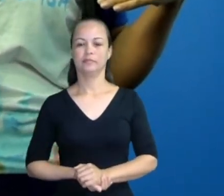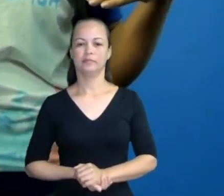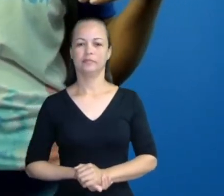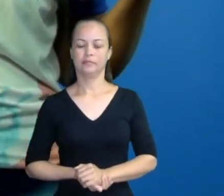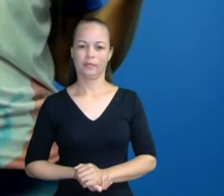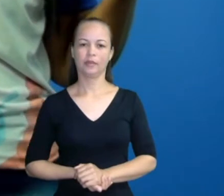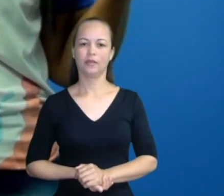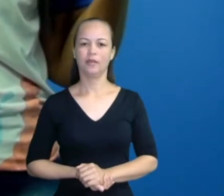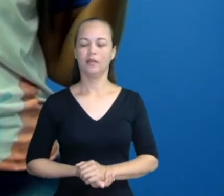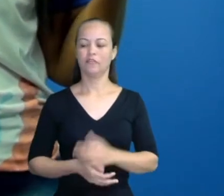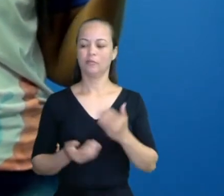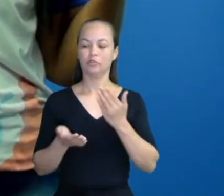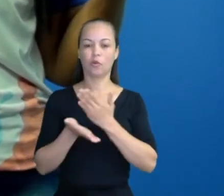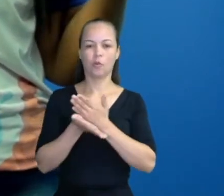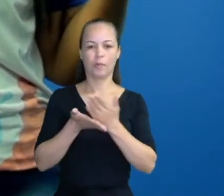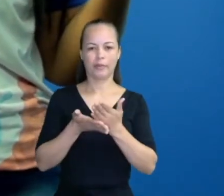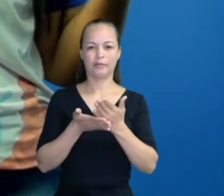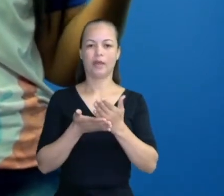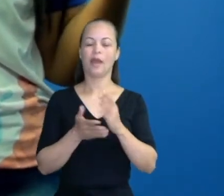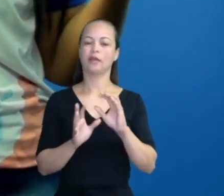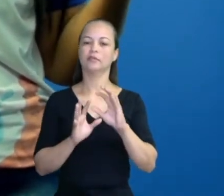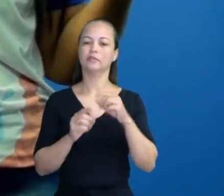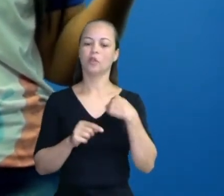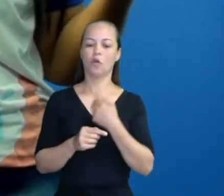Vamos lá, pessoal, vamos dar início à nossa